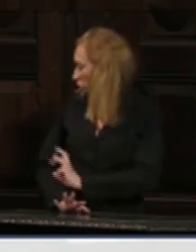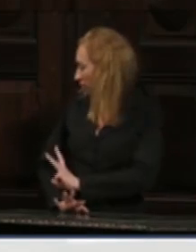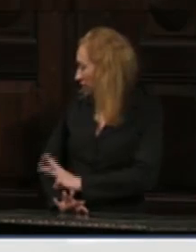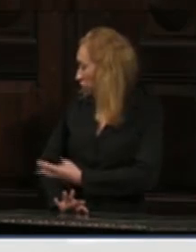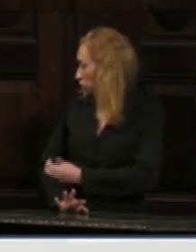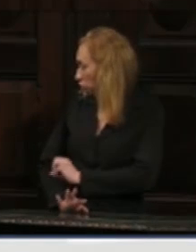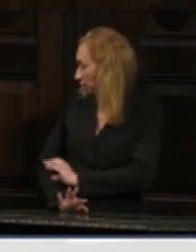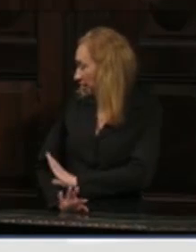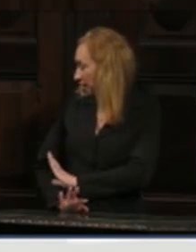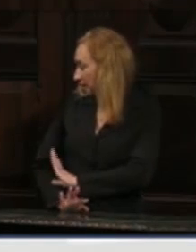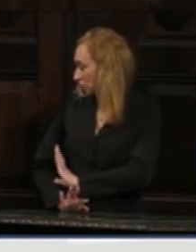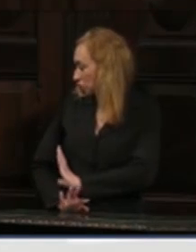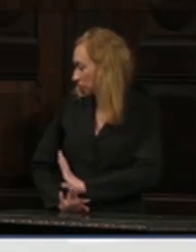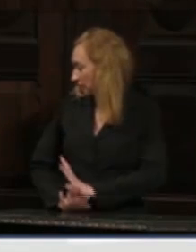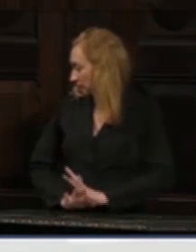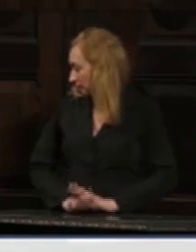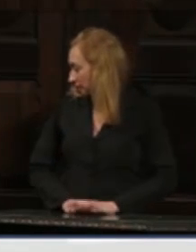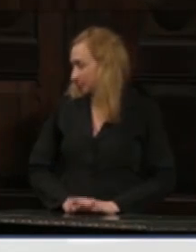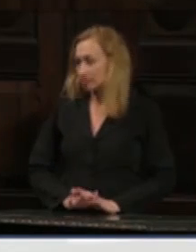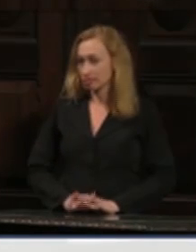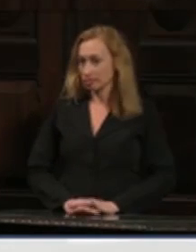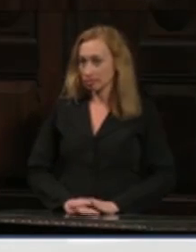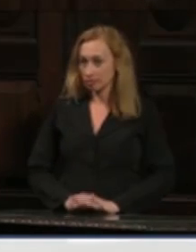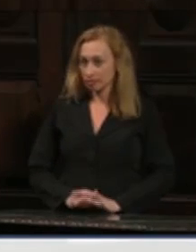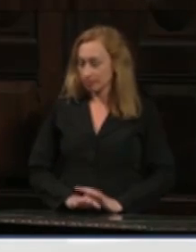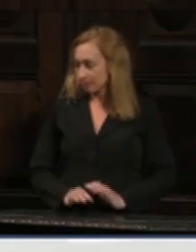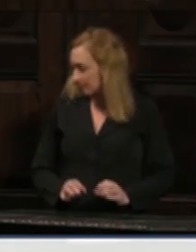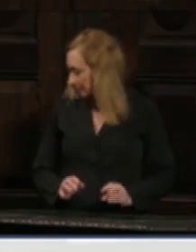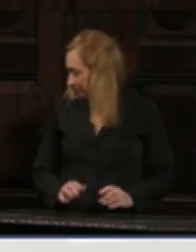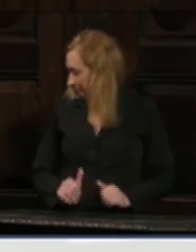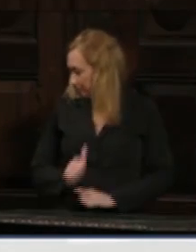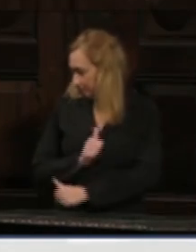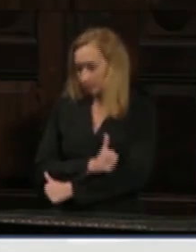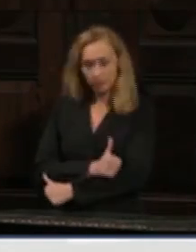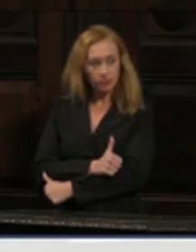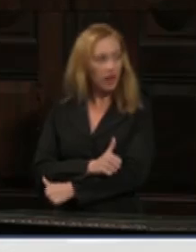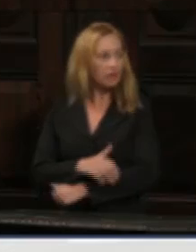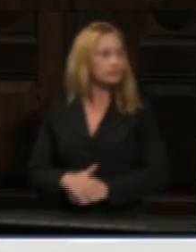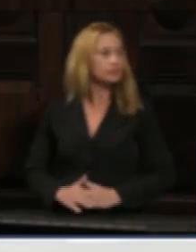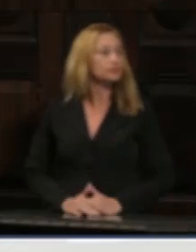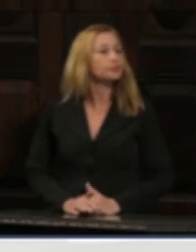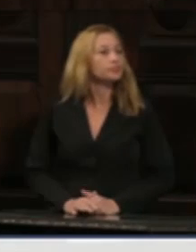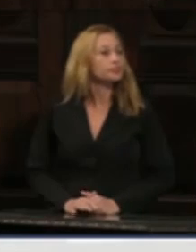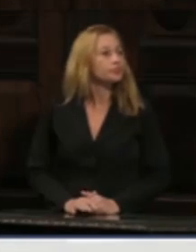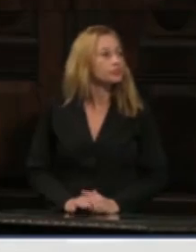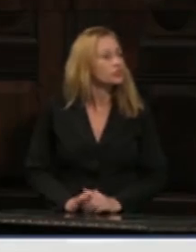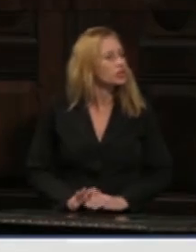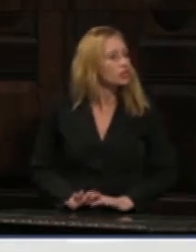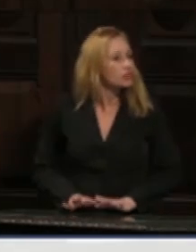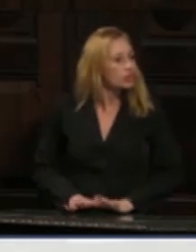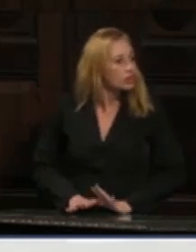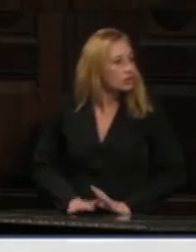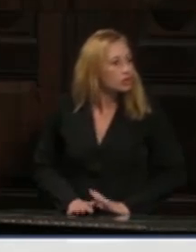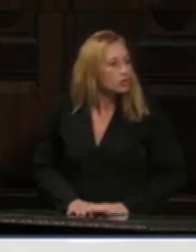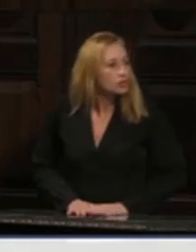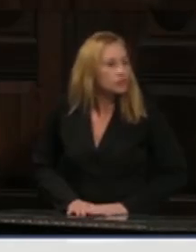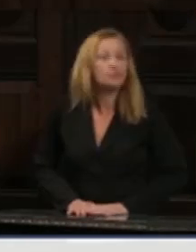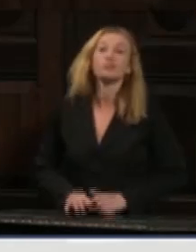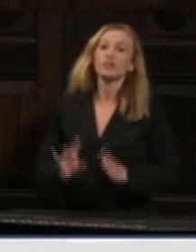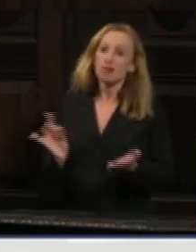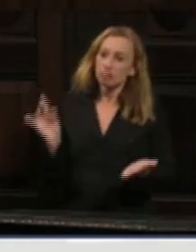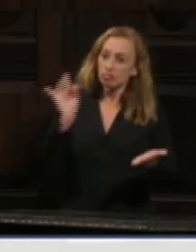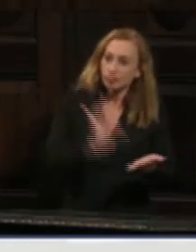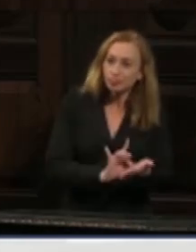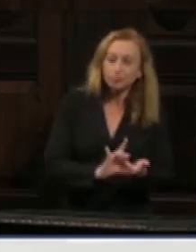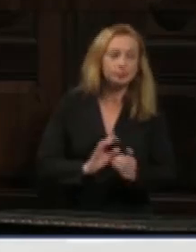todos os 6 perderem o mandato e dar posse aos suplentes. Essa é a